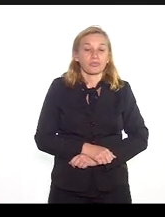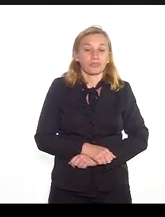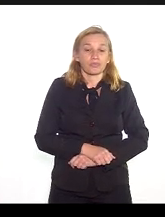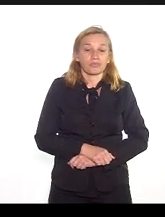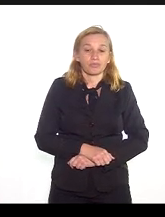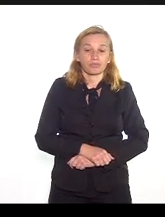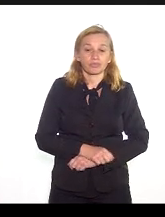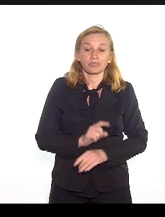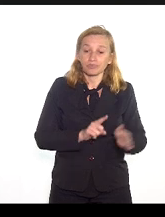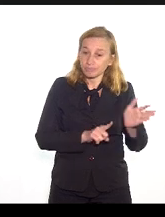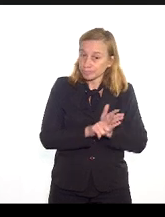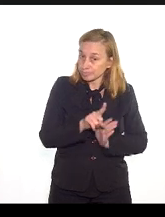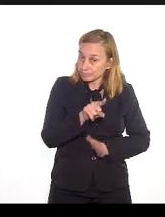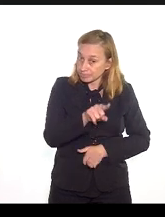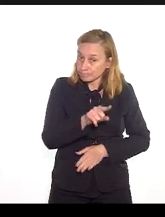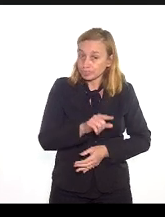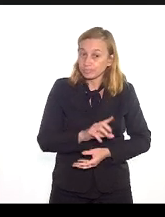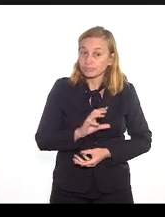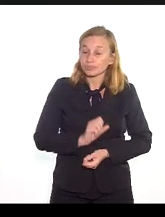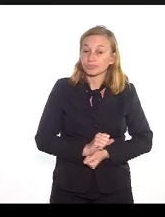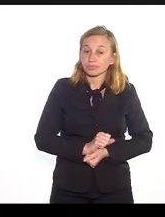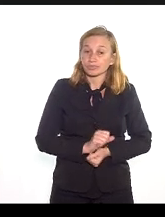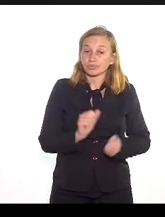Deixar aqui essa pergunta junto com